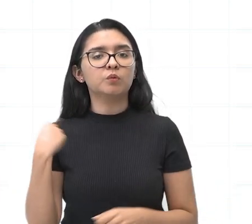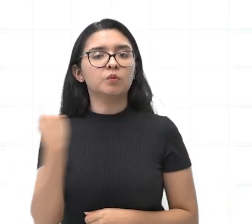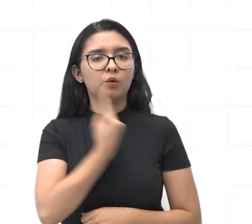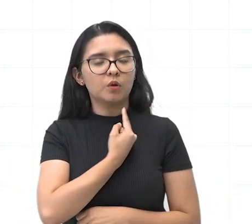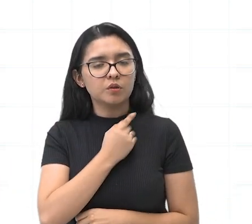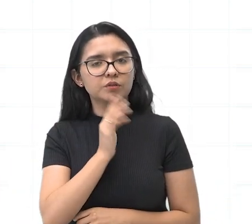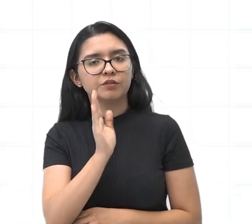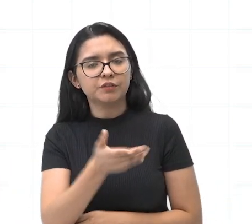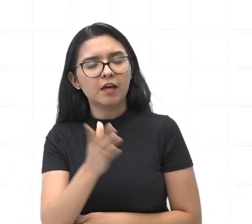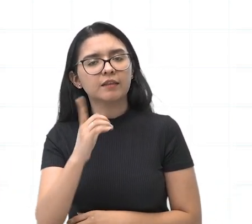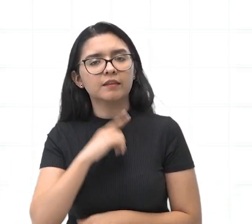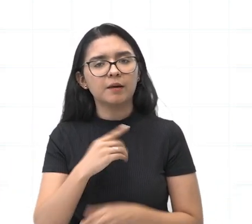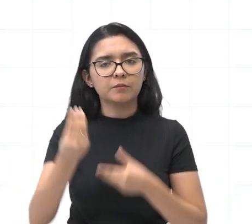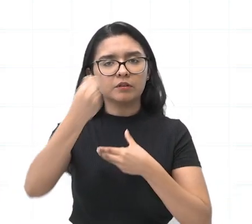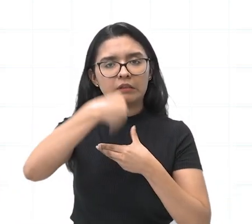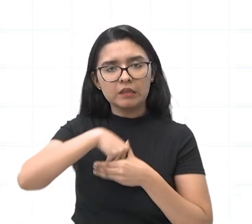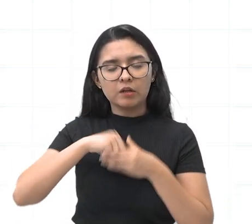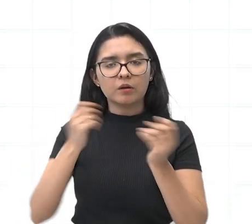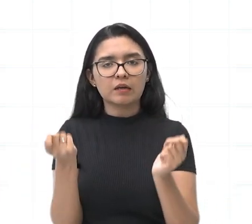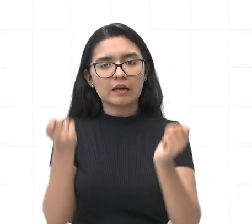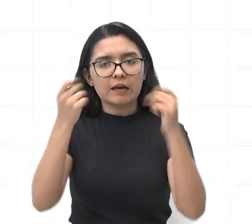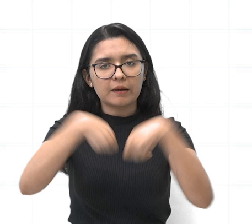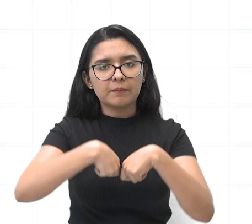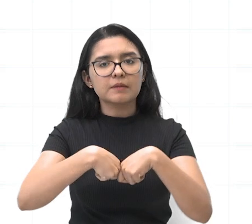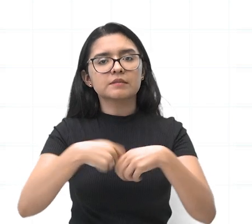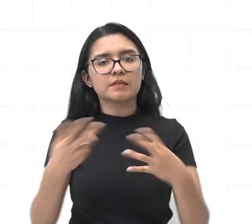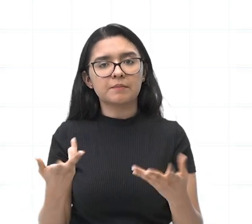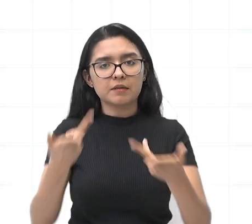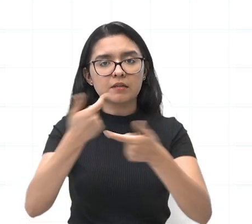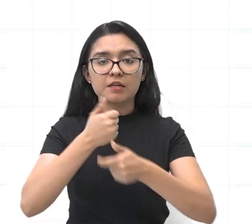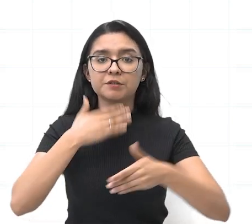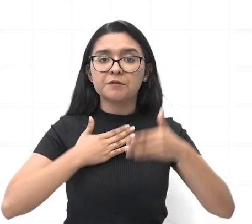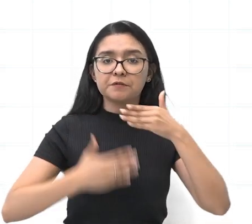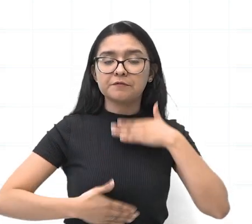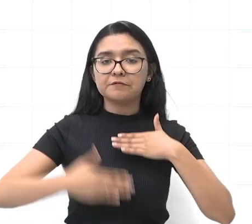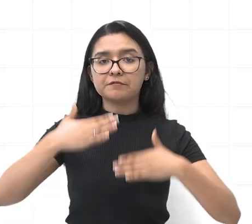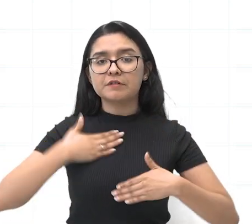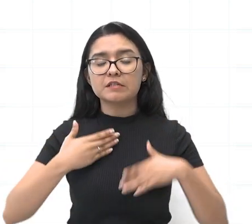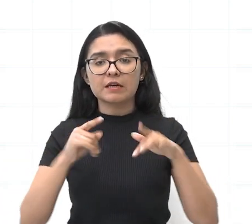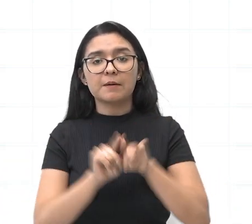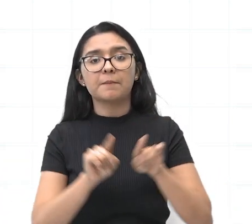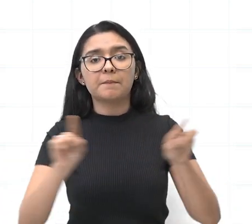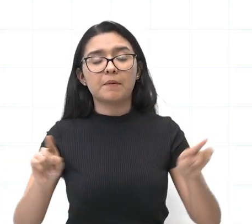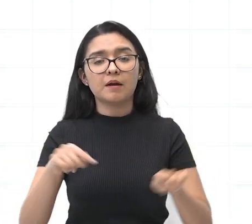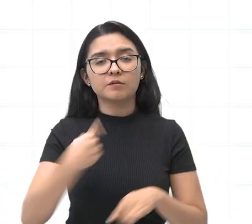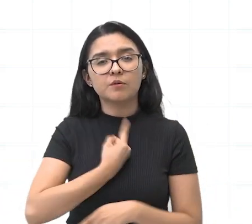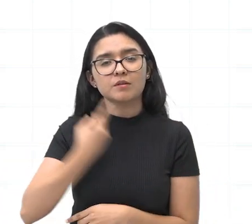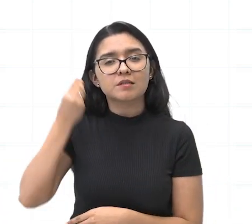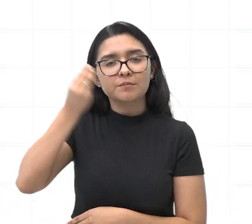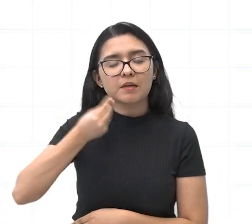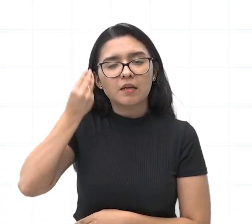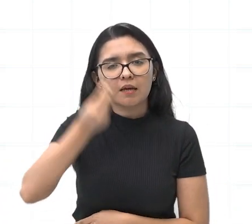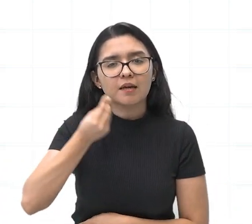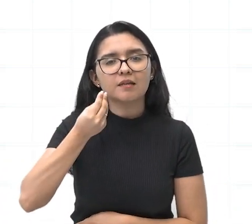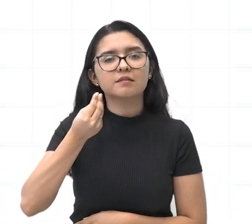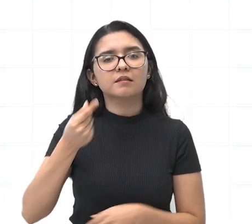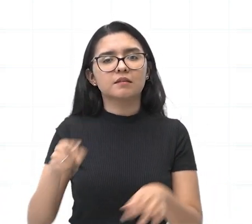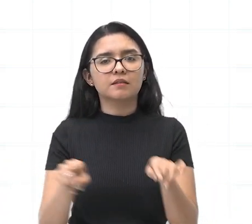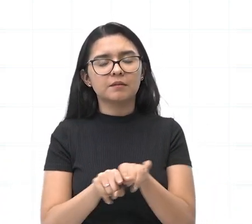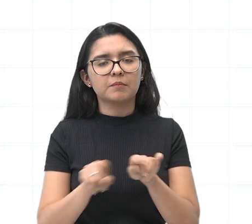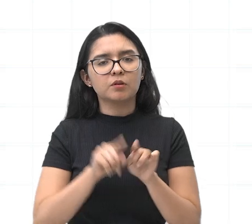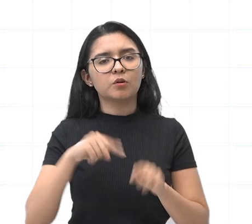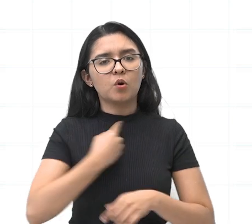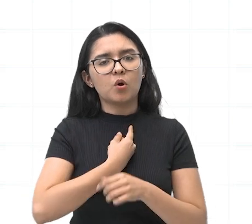viemos aí com essas habilidades, com essas capacidades físicas, né? Mas as nossas experiências de aprendizagem, aquilo que nós